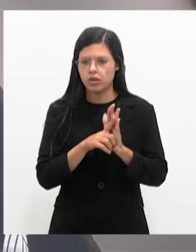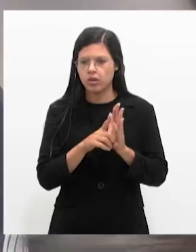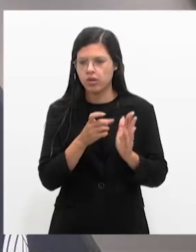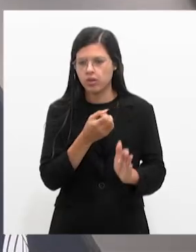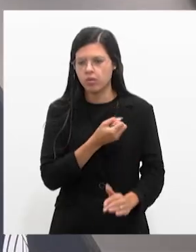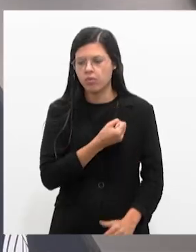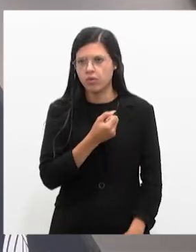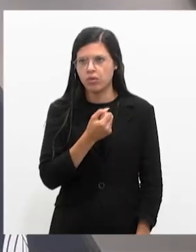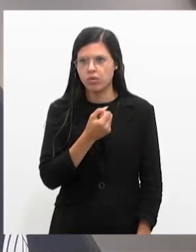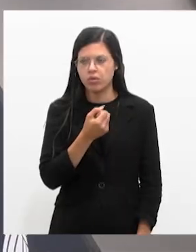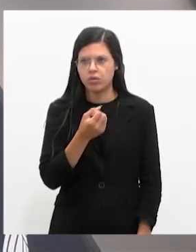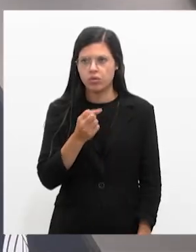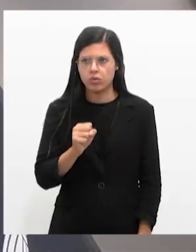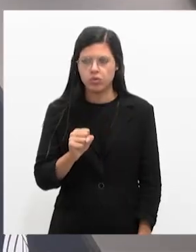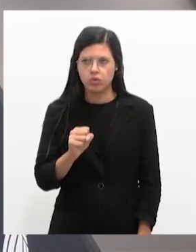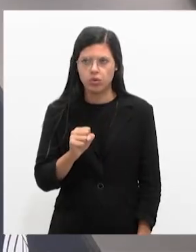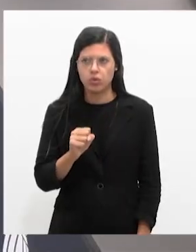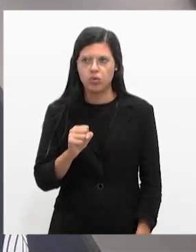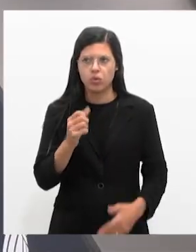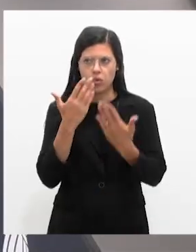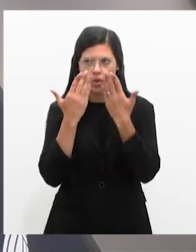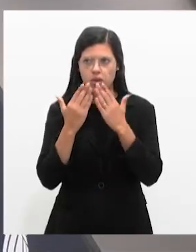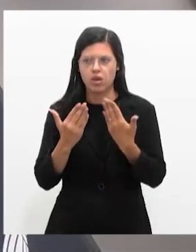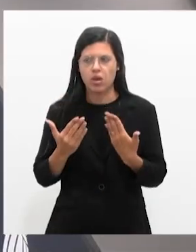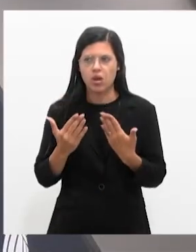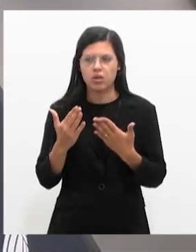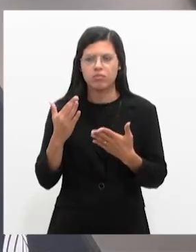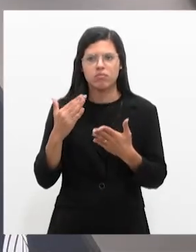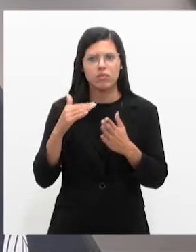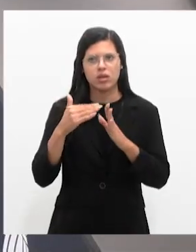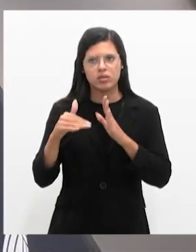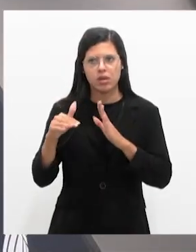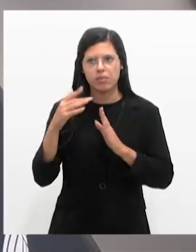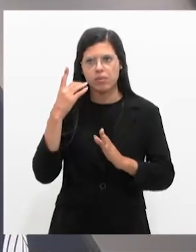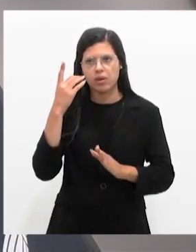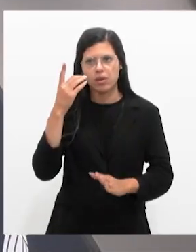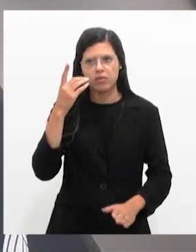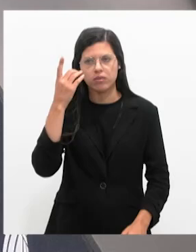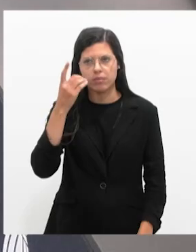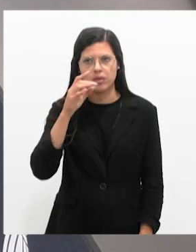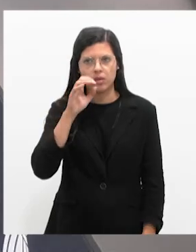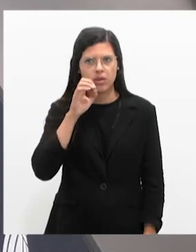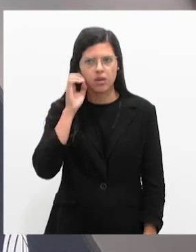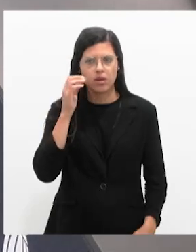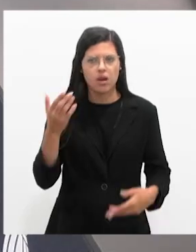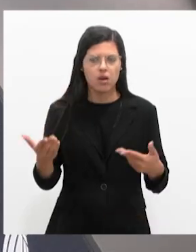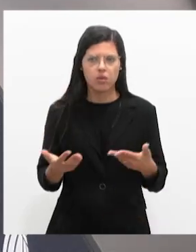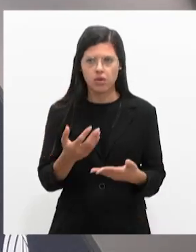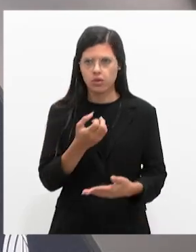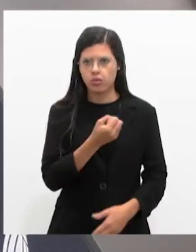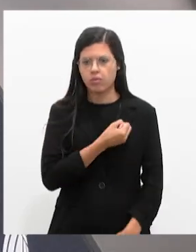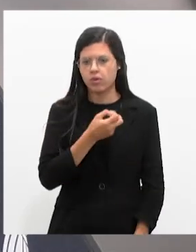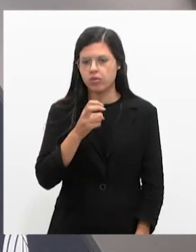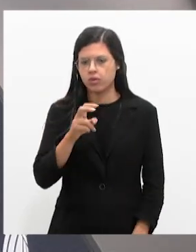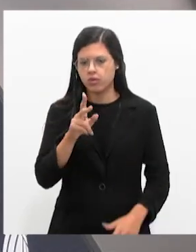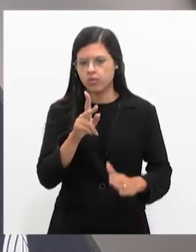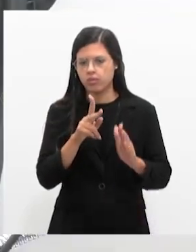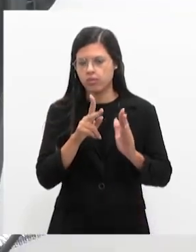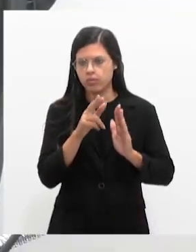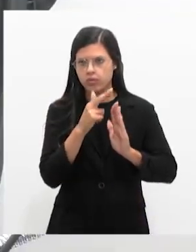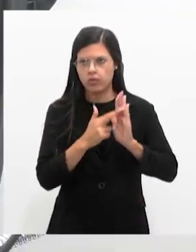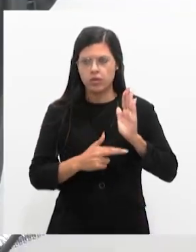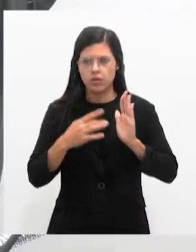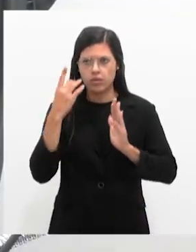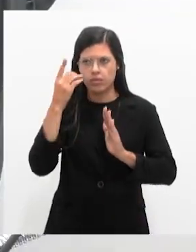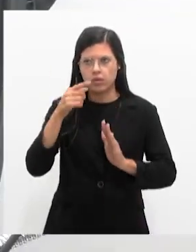com vistas, retirado de pauta com vistas para o gabinete da deputada Élica. Okay. Passo, então, ao item 5 da pauta, projeto de relatoria do deputado